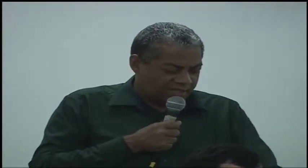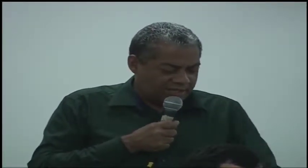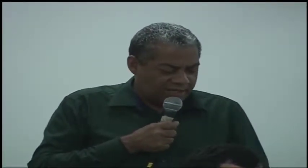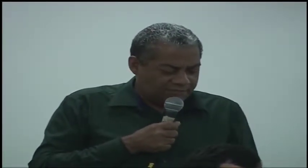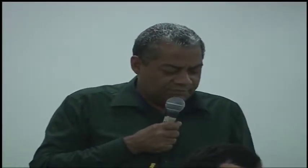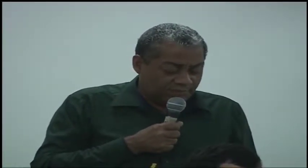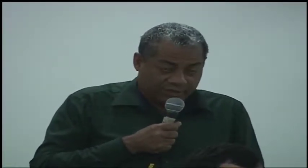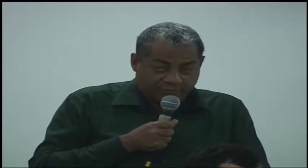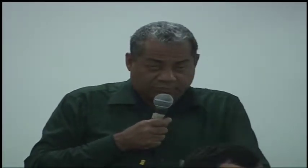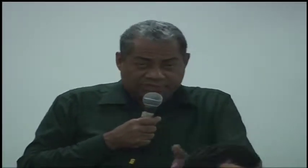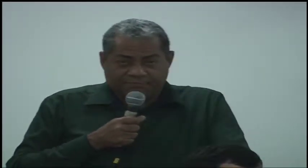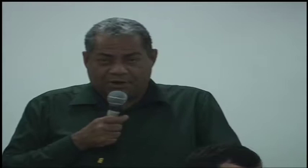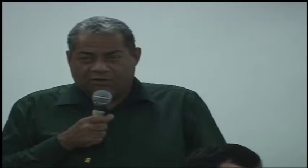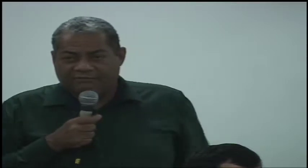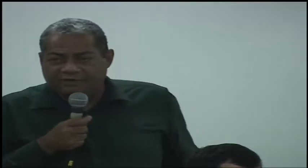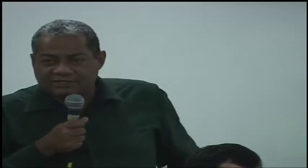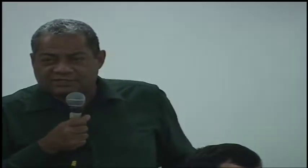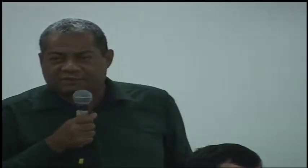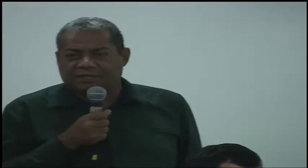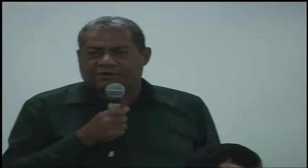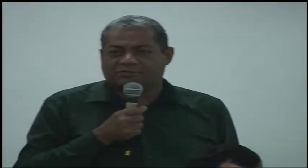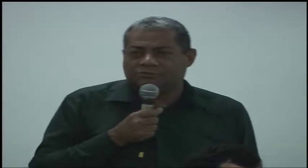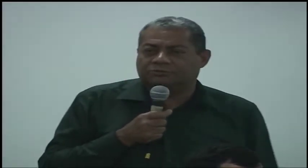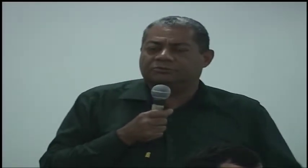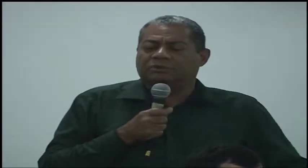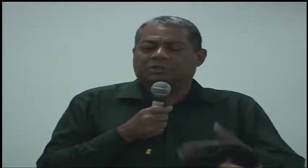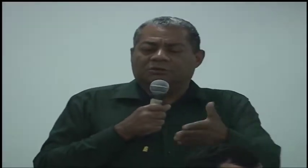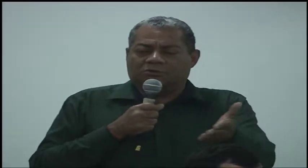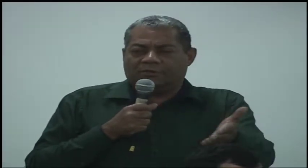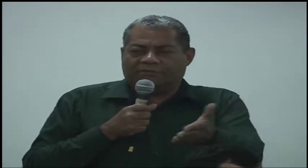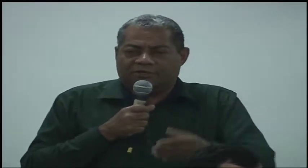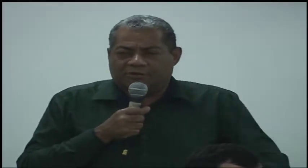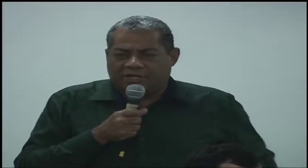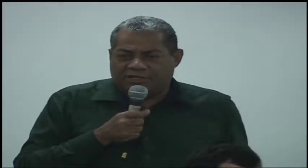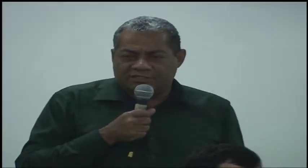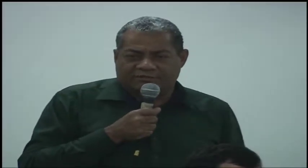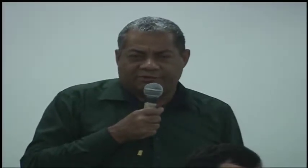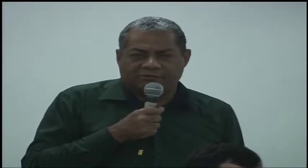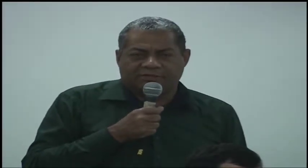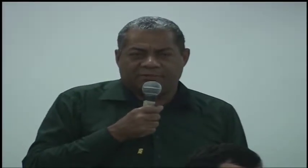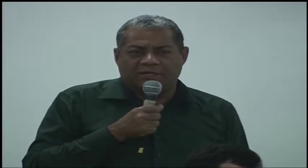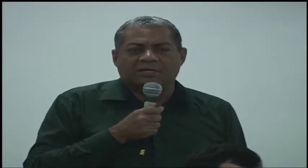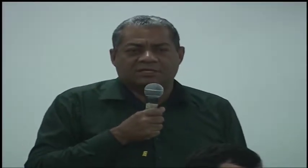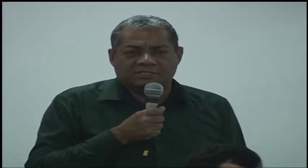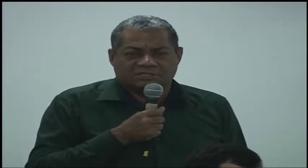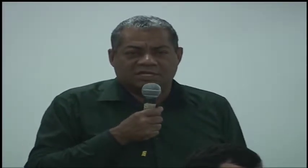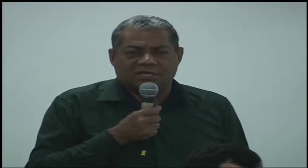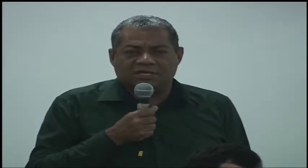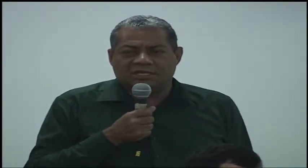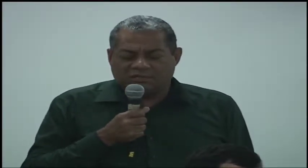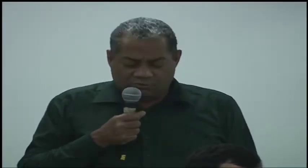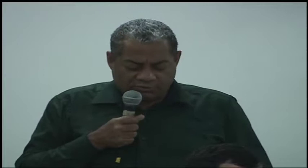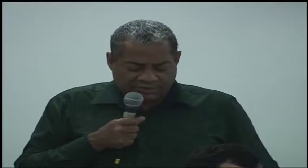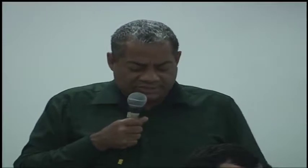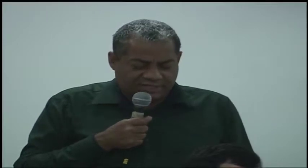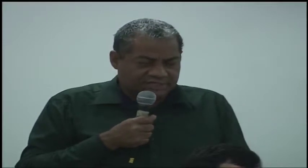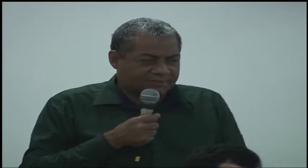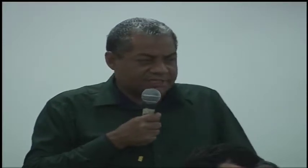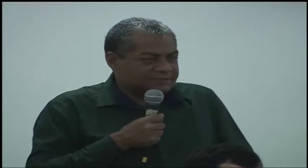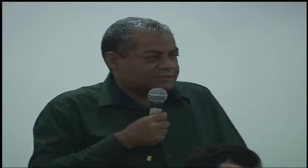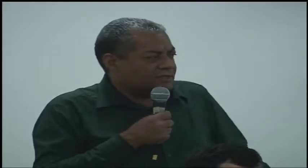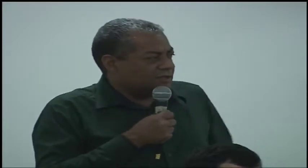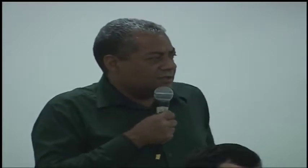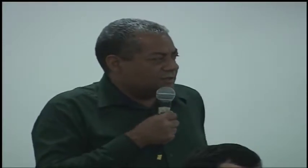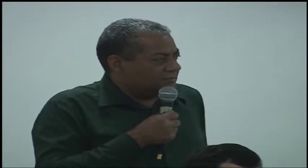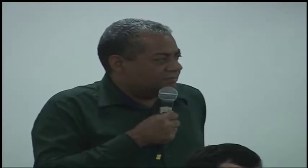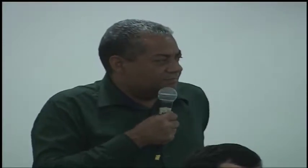essa lei, embora municipal, ela vem disciplinar o assunto, como a vereadora Érica já falou também. Existia aí outras leis,